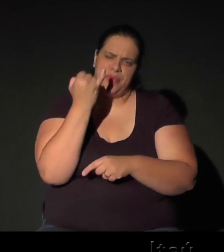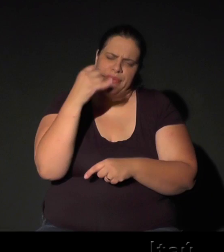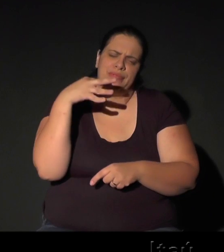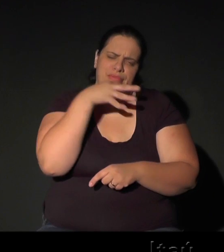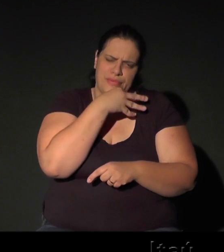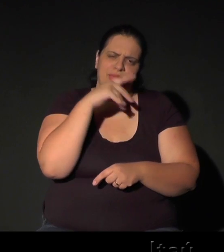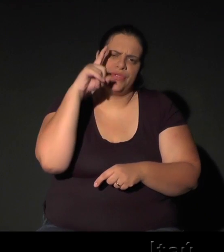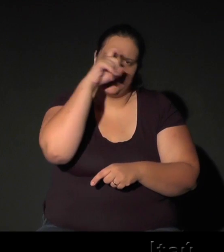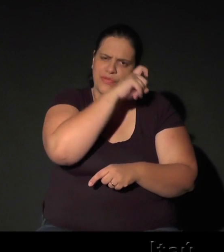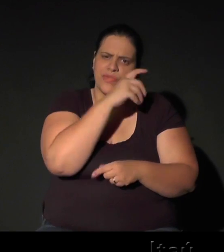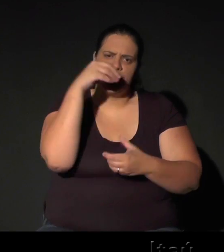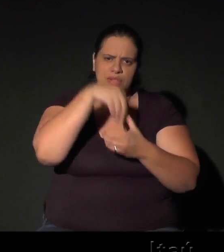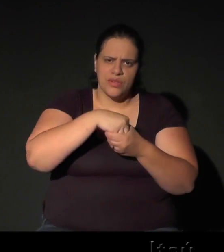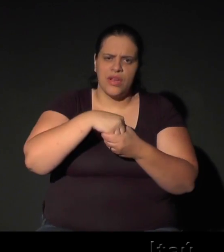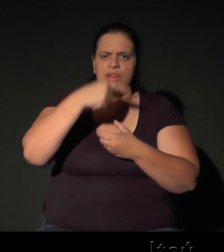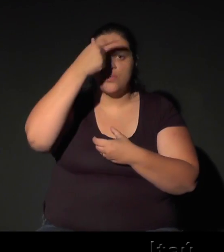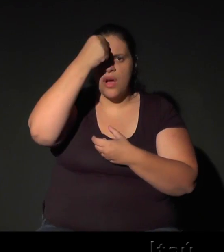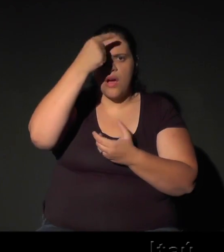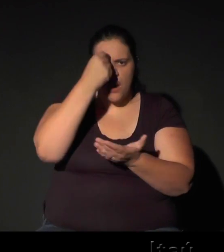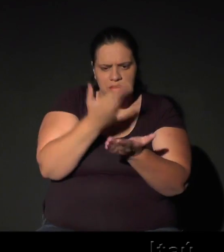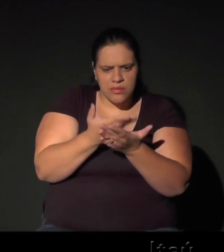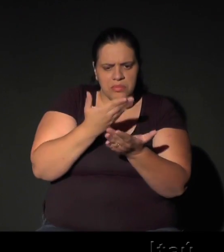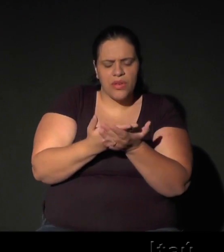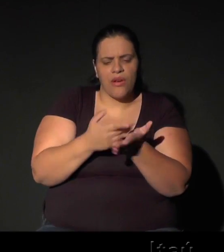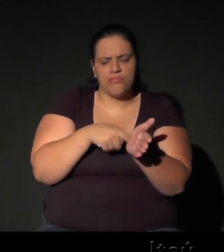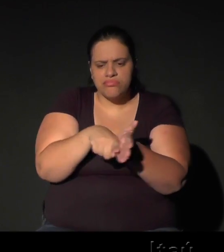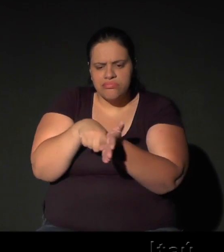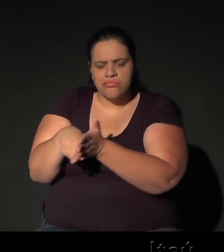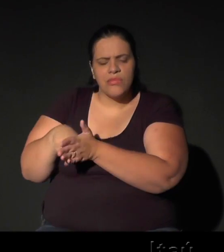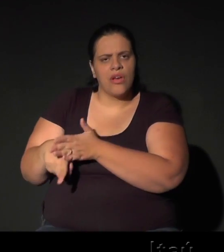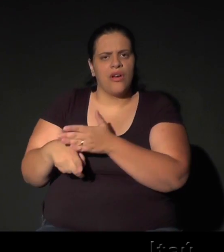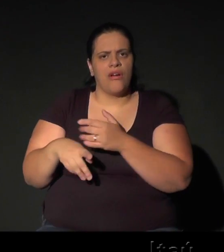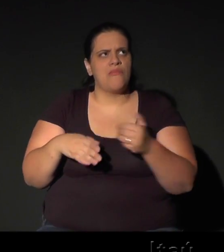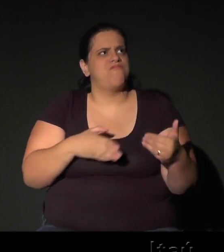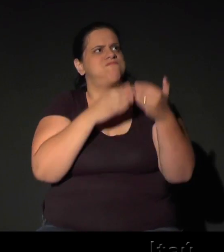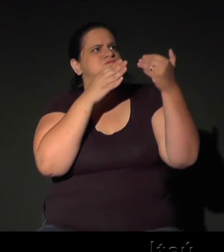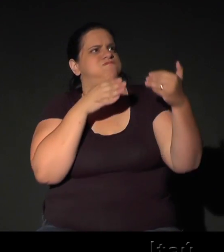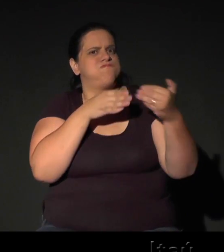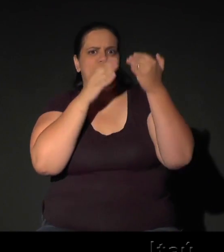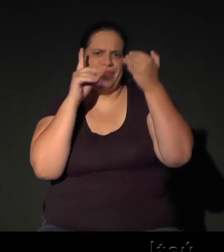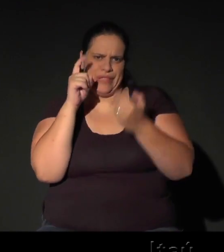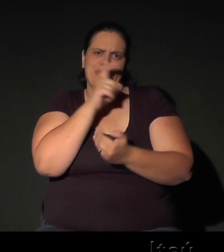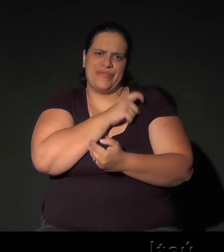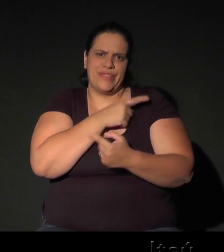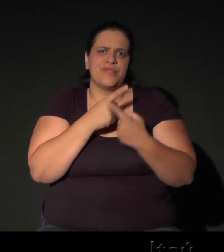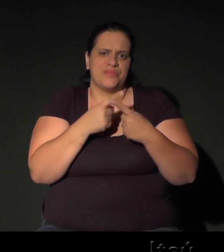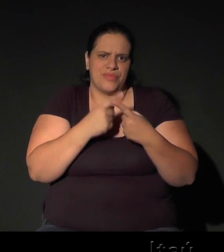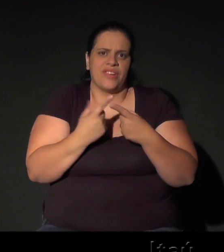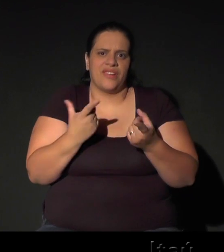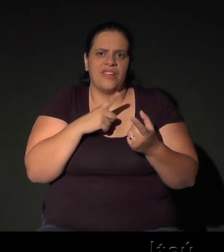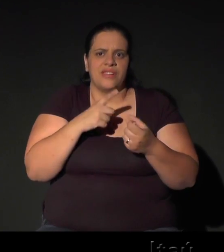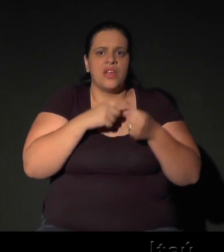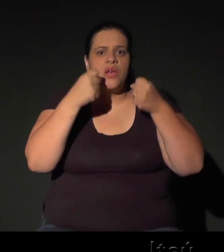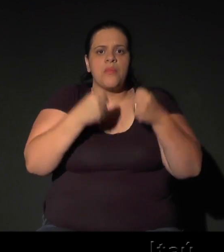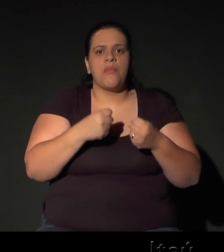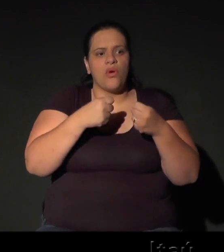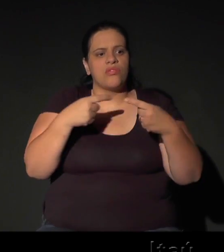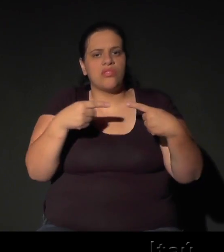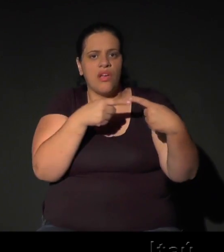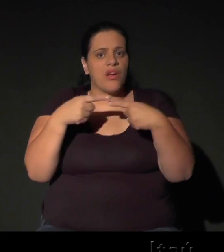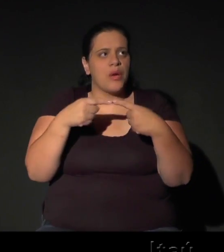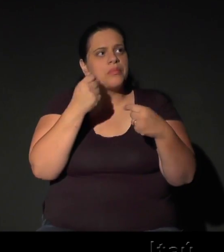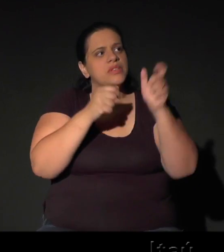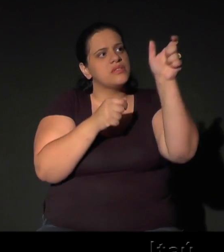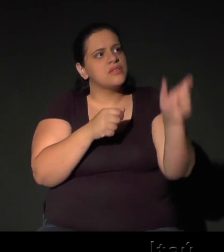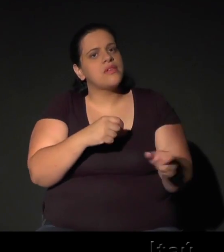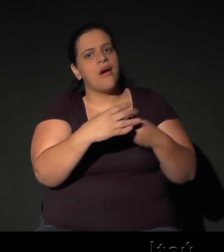que é difícil na academia a gente confrontar esses saberes porque você existem relações de poder lá dentro você precisa de